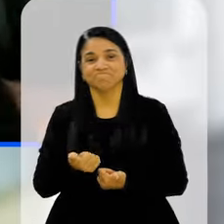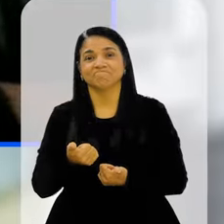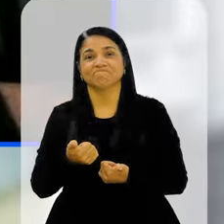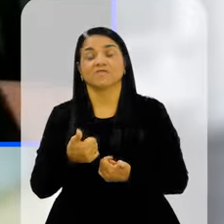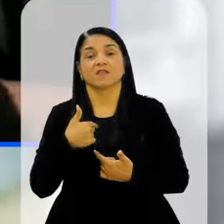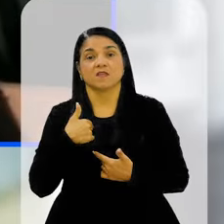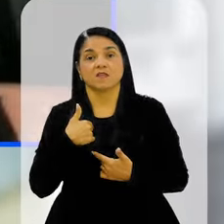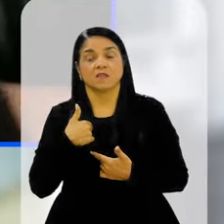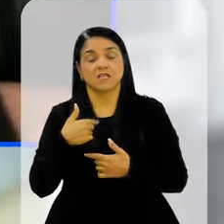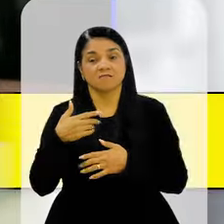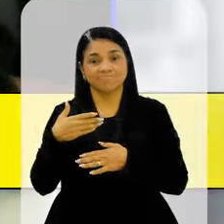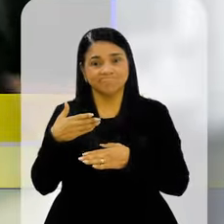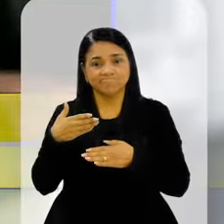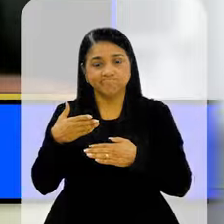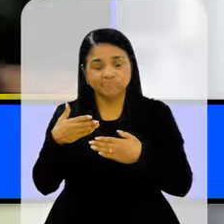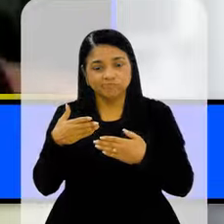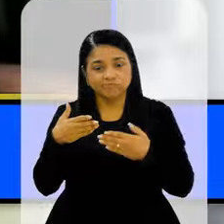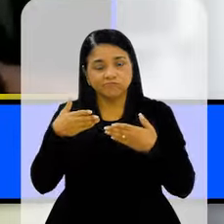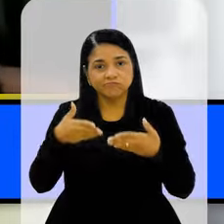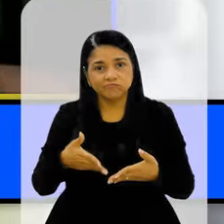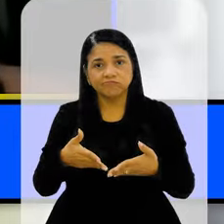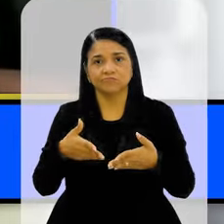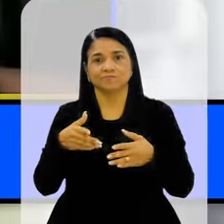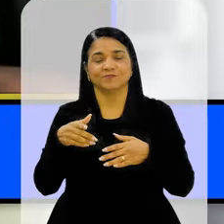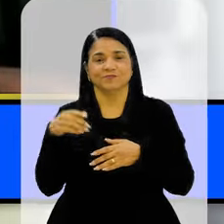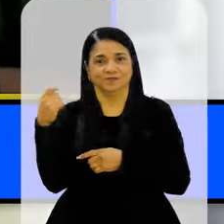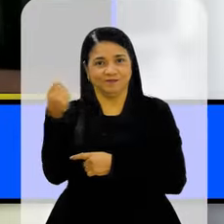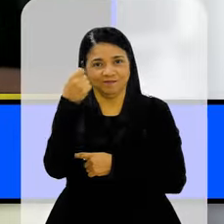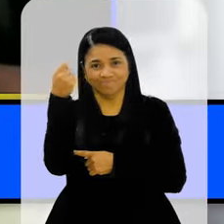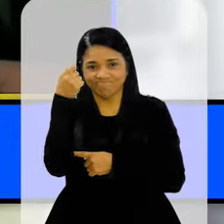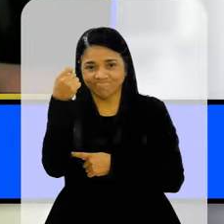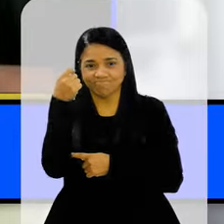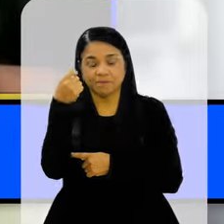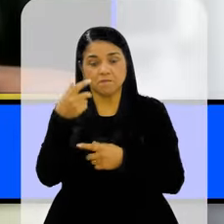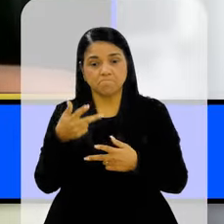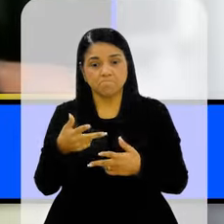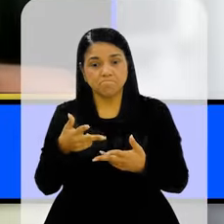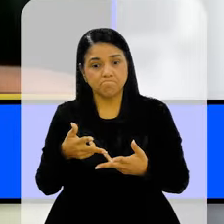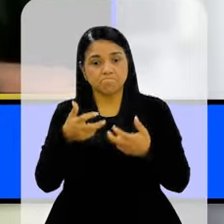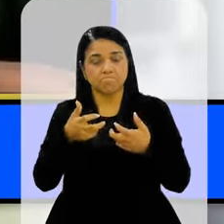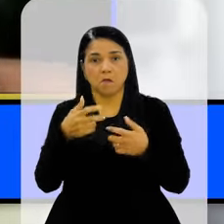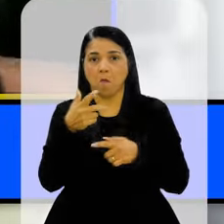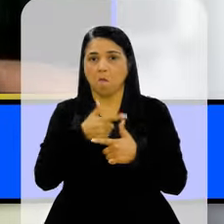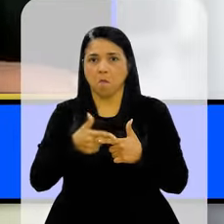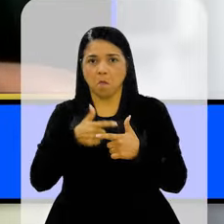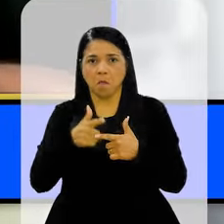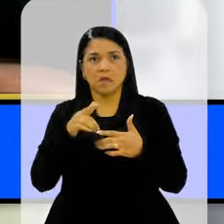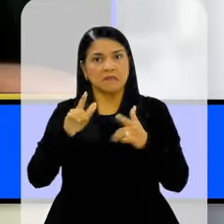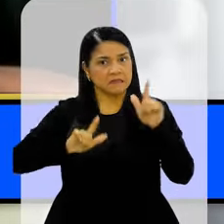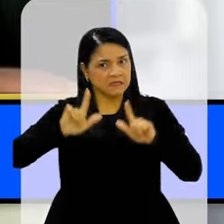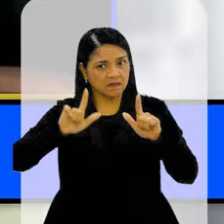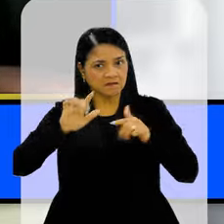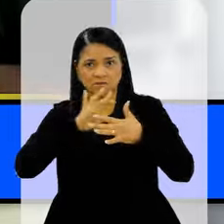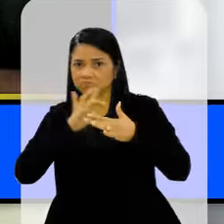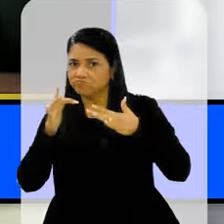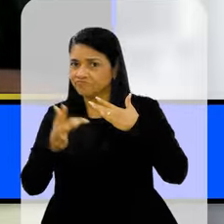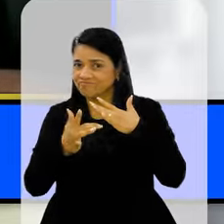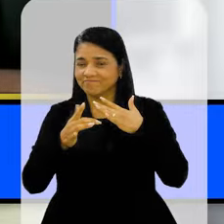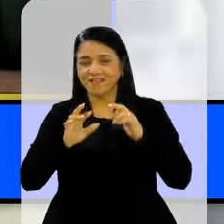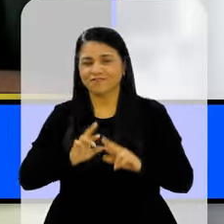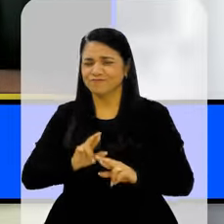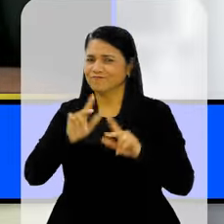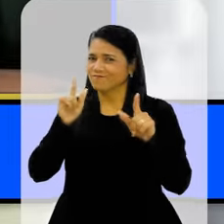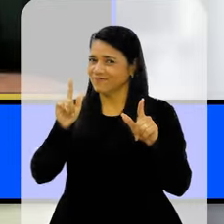Então, só indo para entender a magnitude do problema. A gente acompanha pela TV, pela mídia,